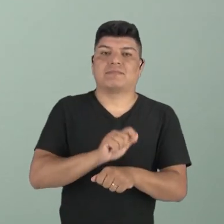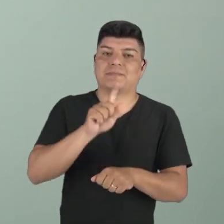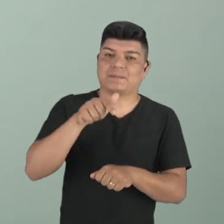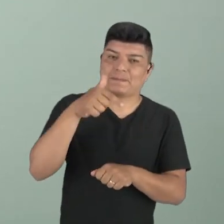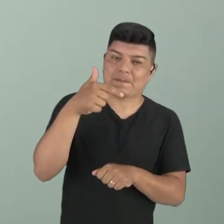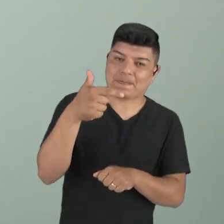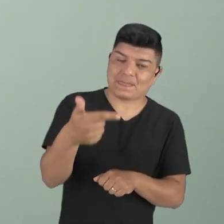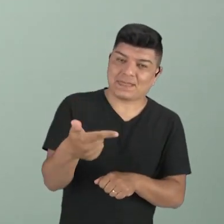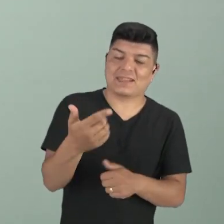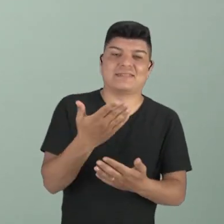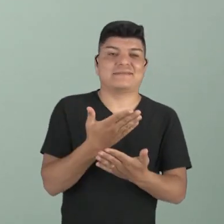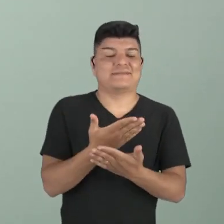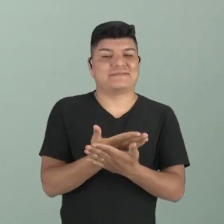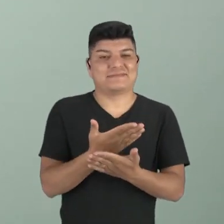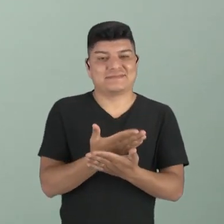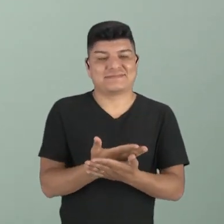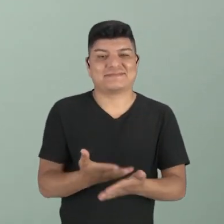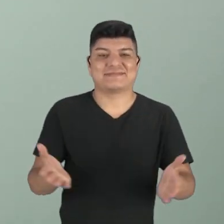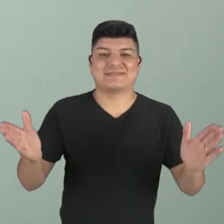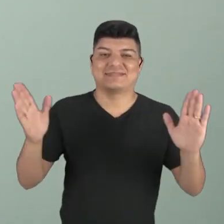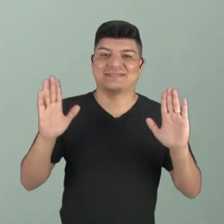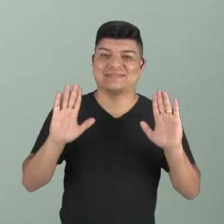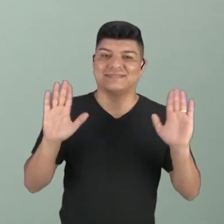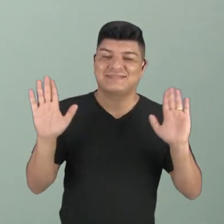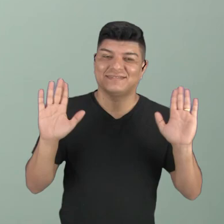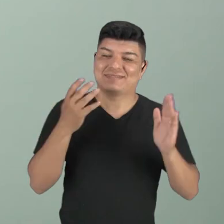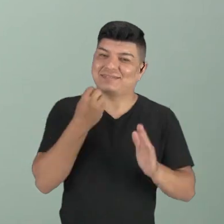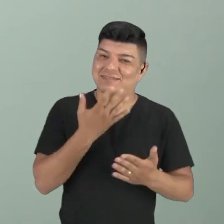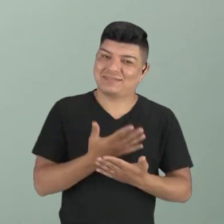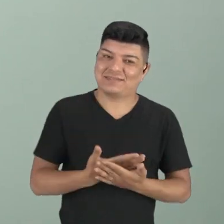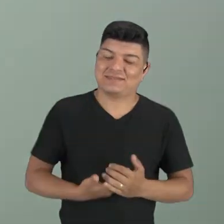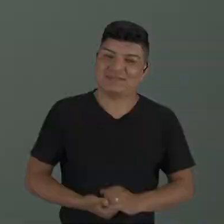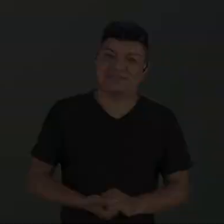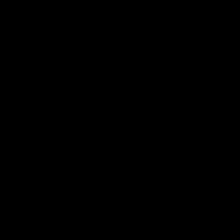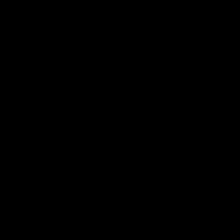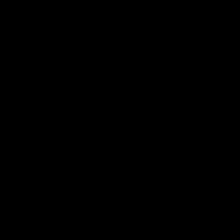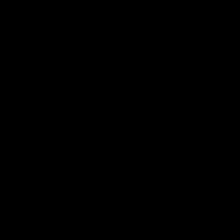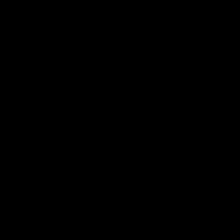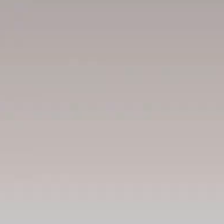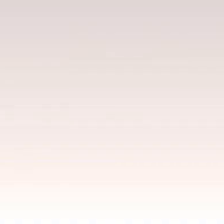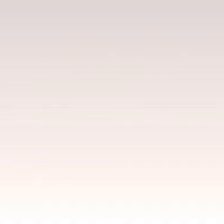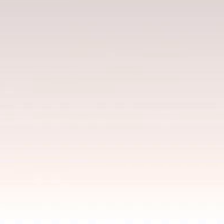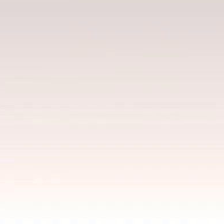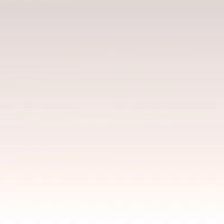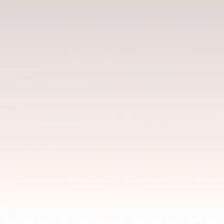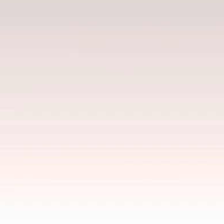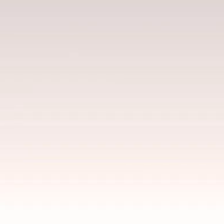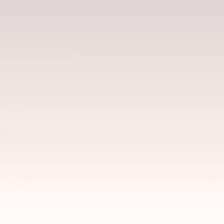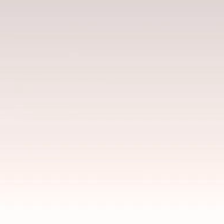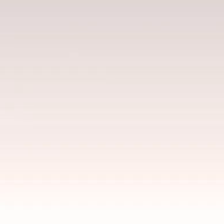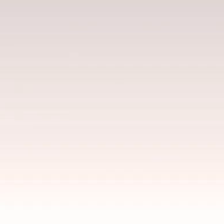vocês aí na próxima aula e até mais e bons estudos!